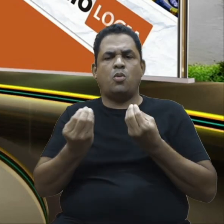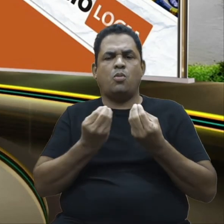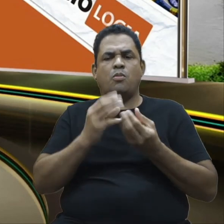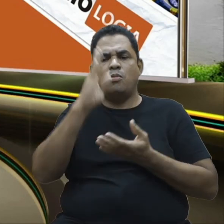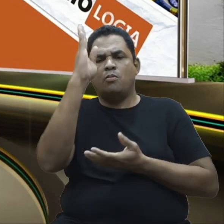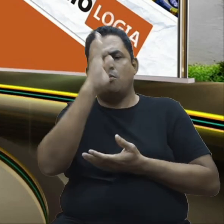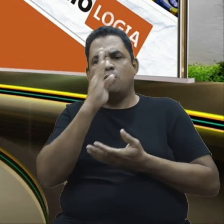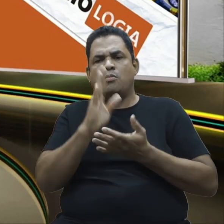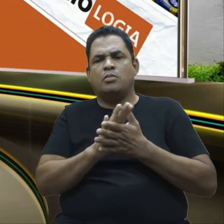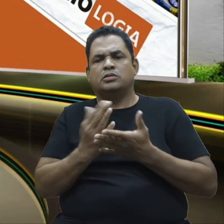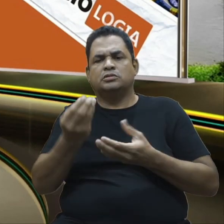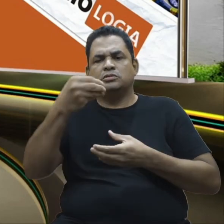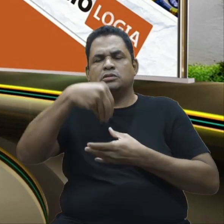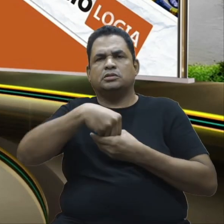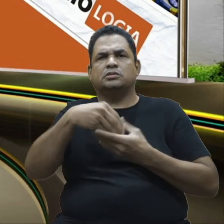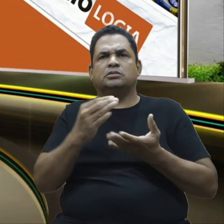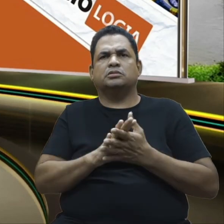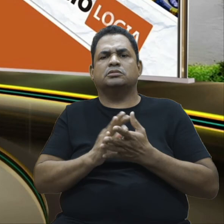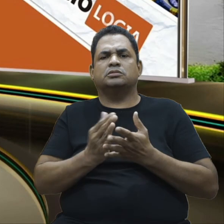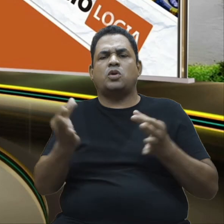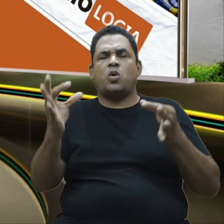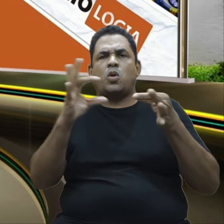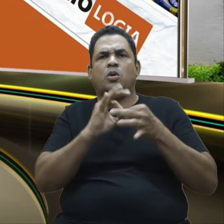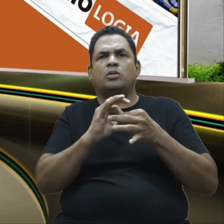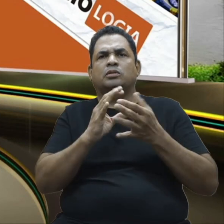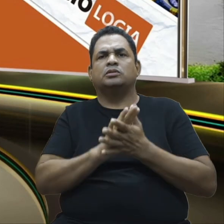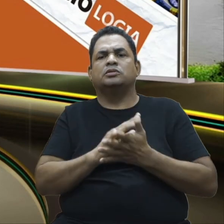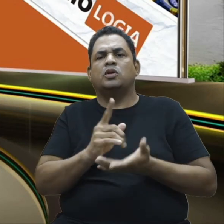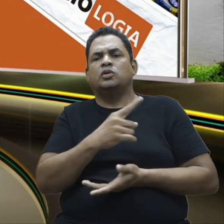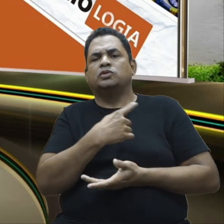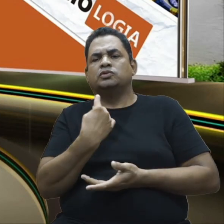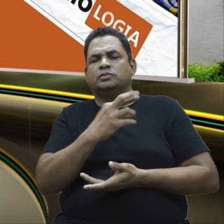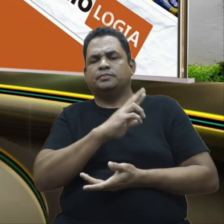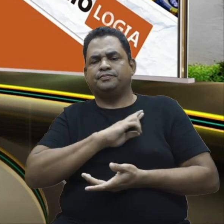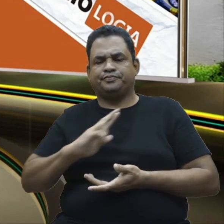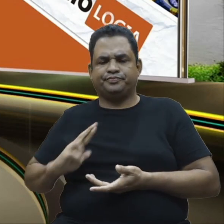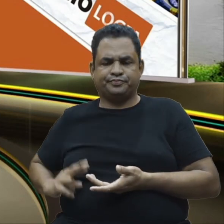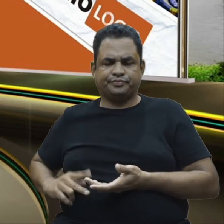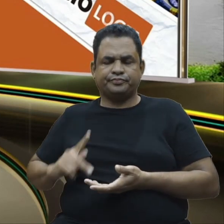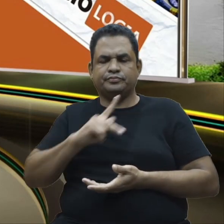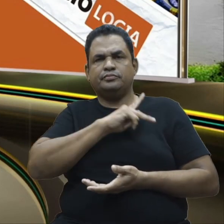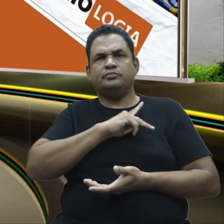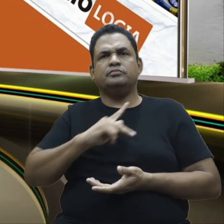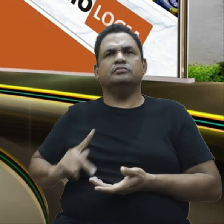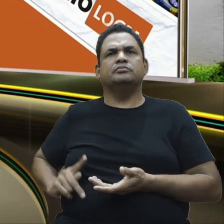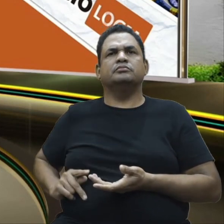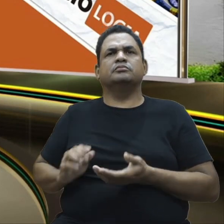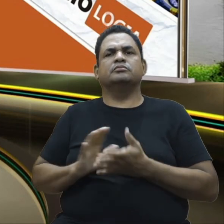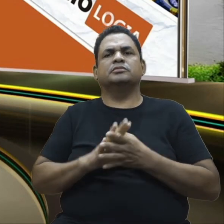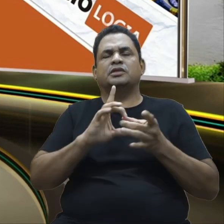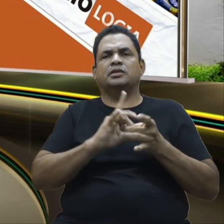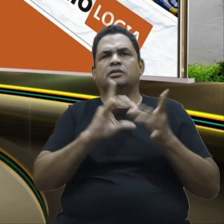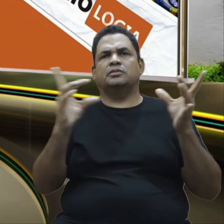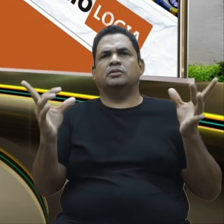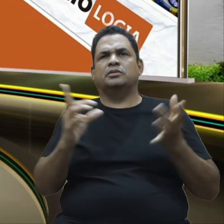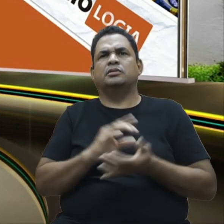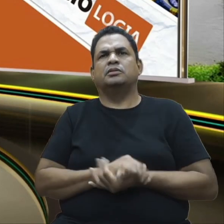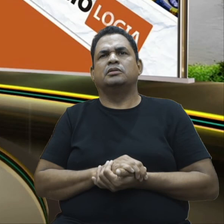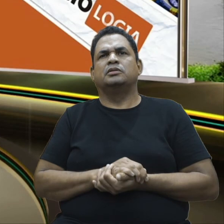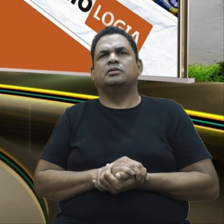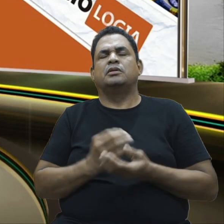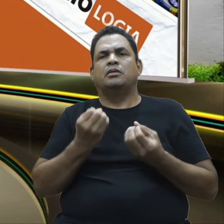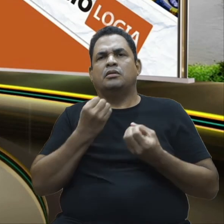define nisso tudo, né? Vocês viram que nós somos uma república presidencialista e democrática. Tá